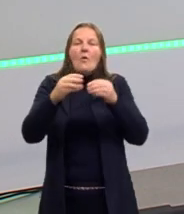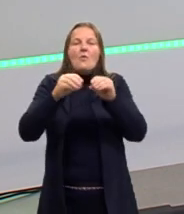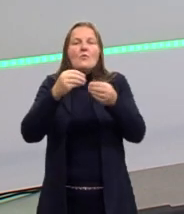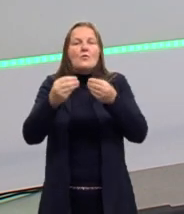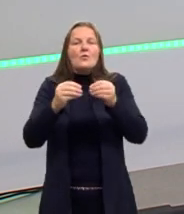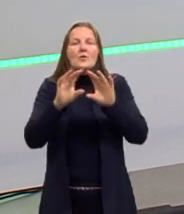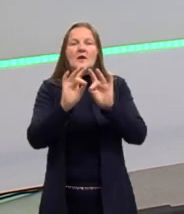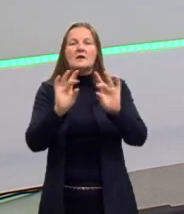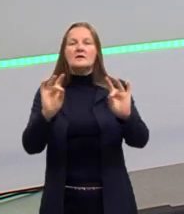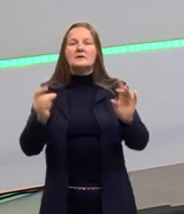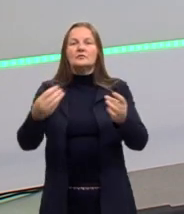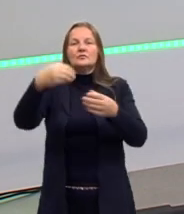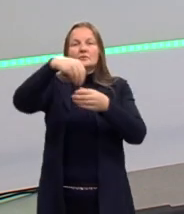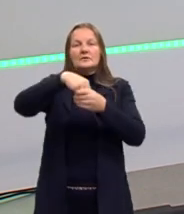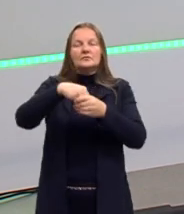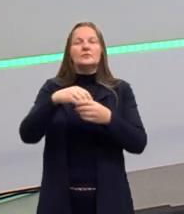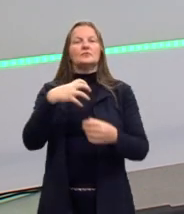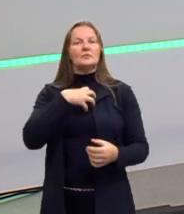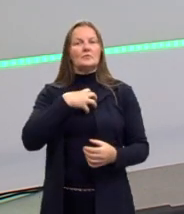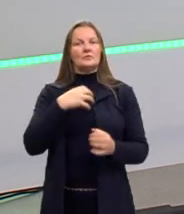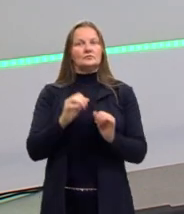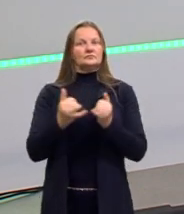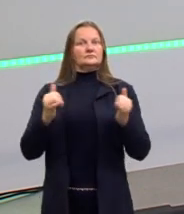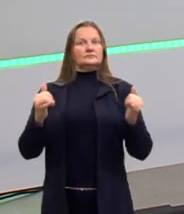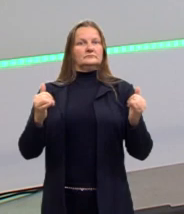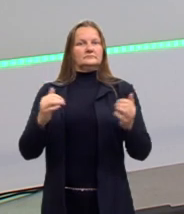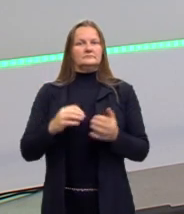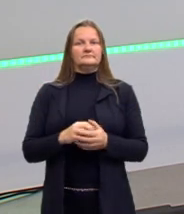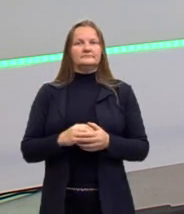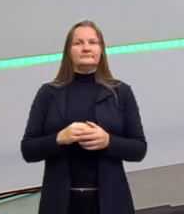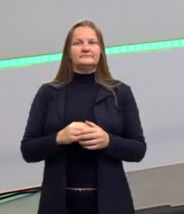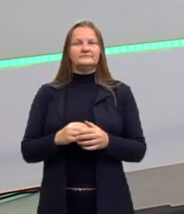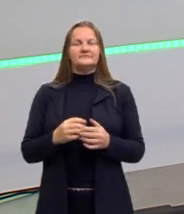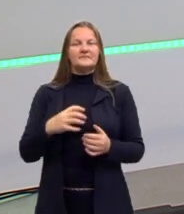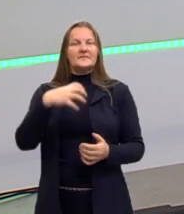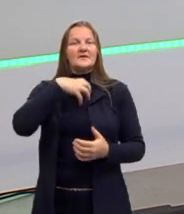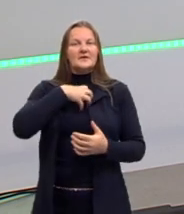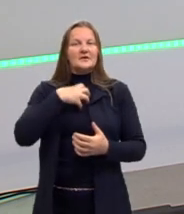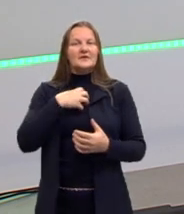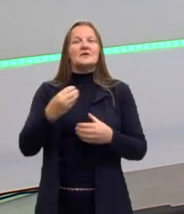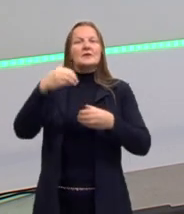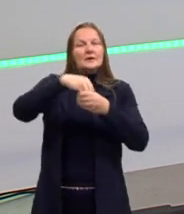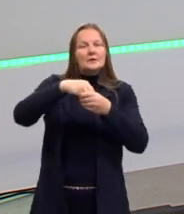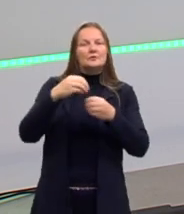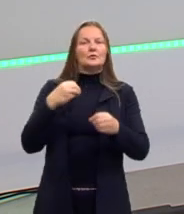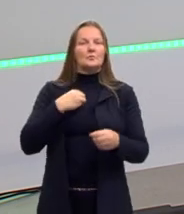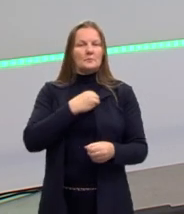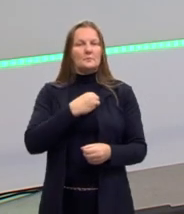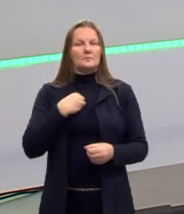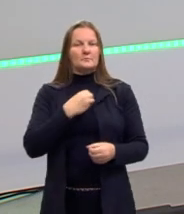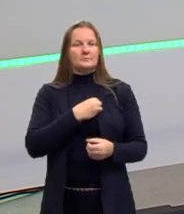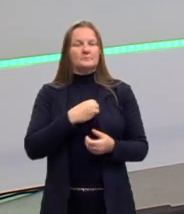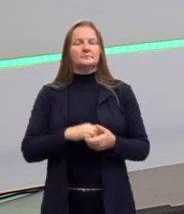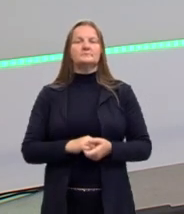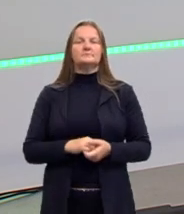como estados de humor então humor dentro da medicina